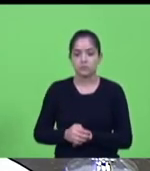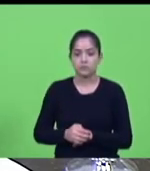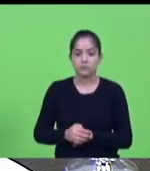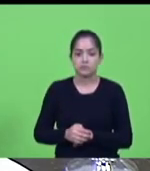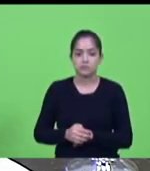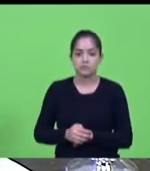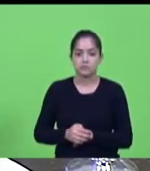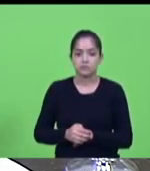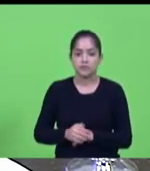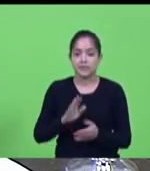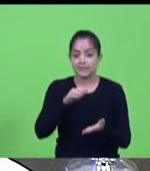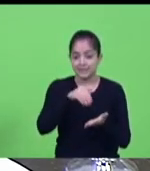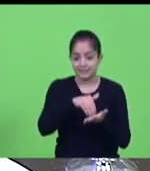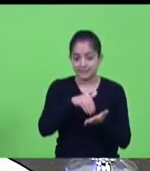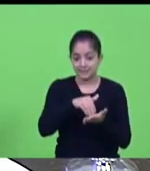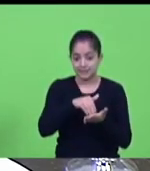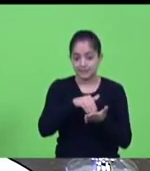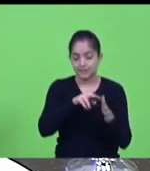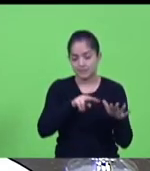na última semana,